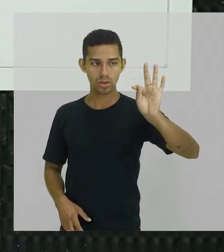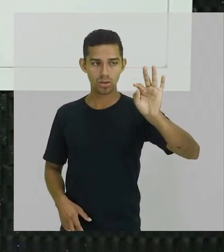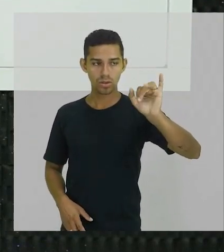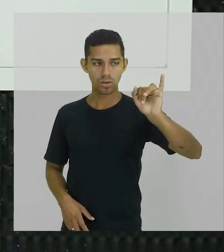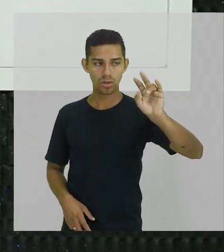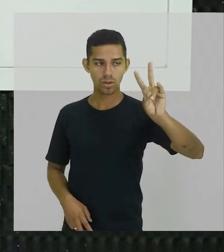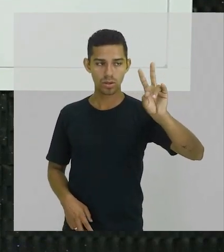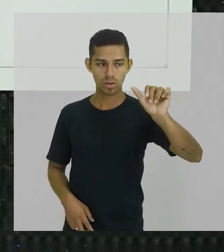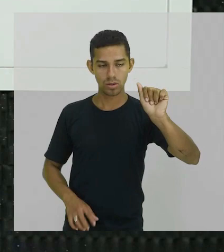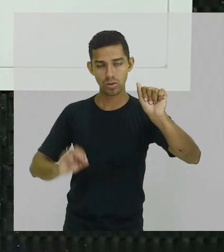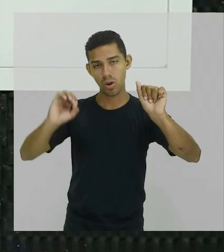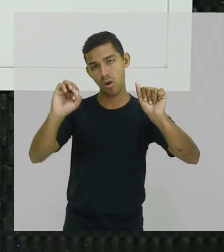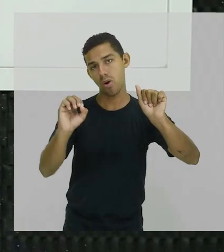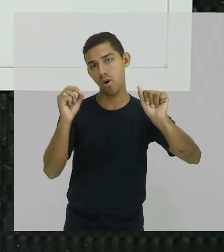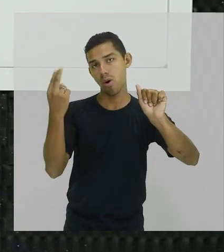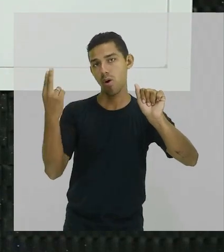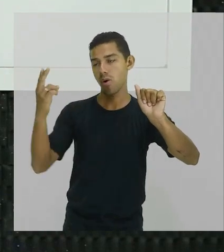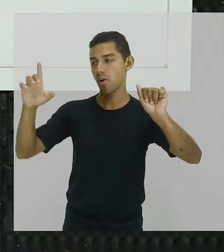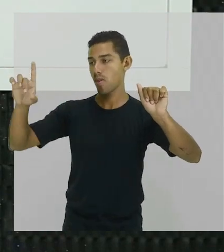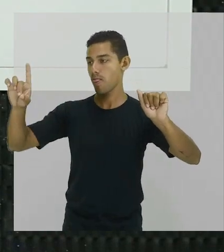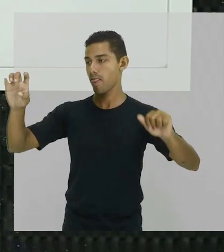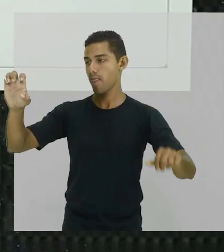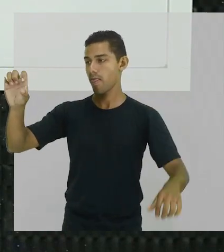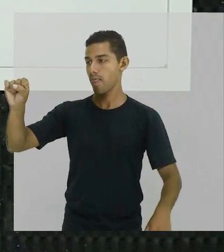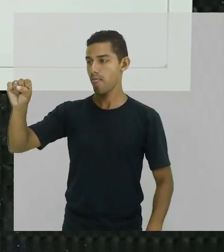ou destrutivas.